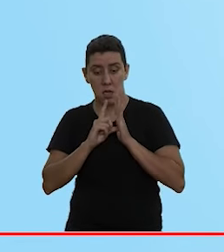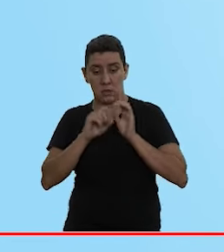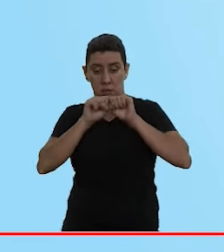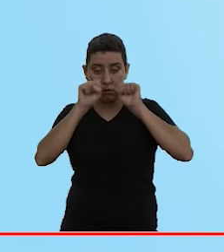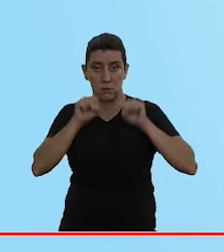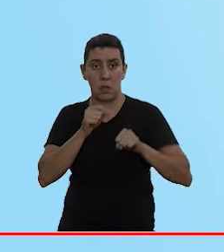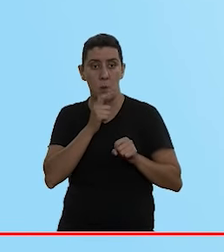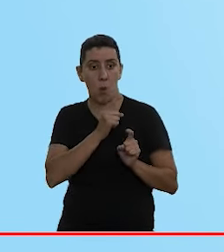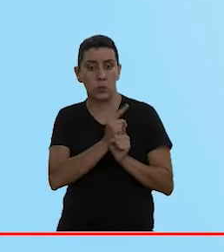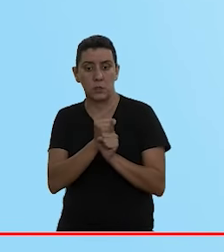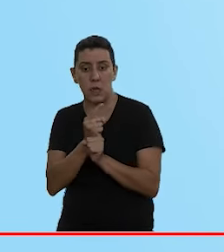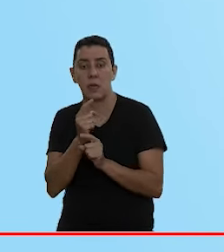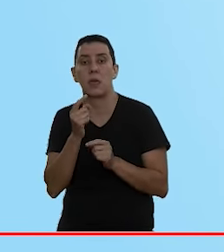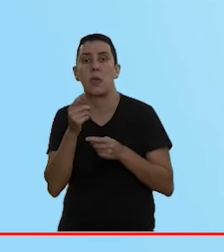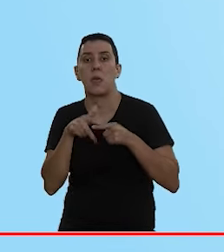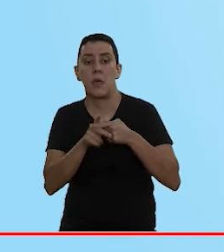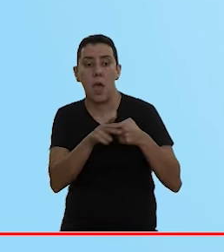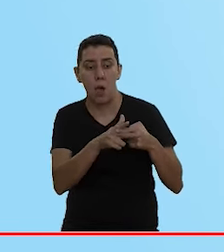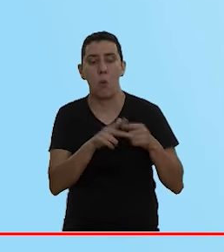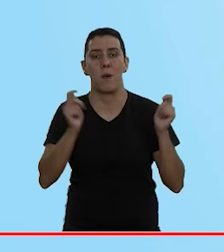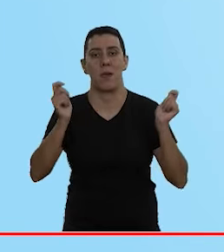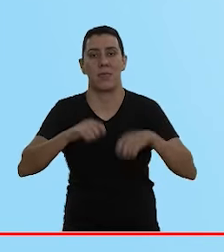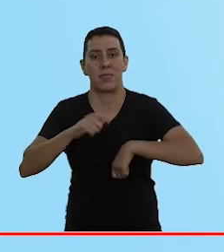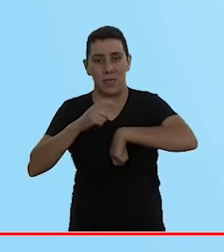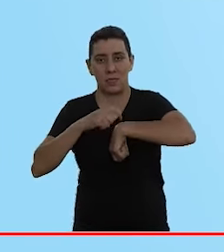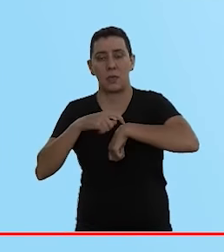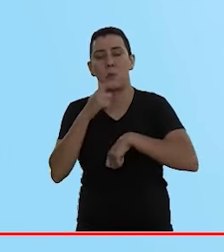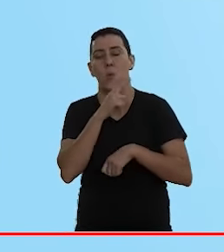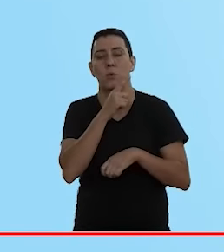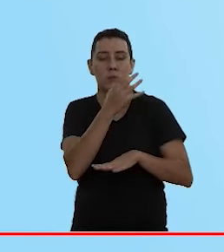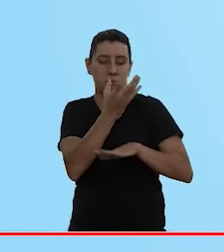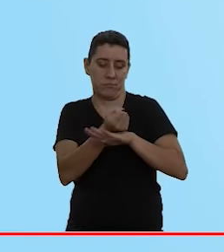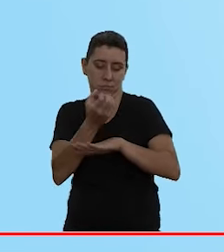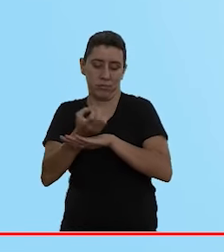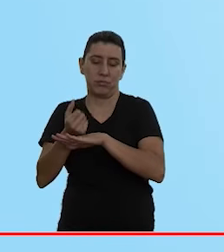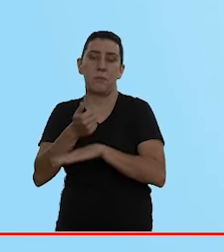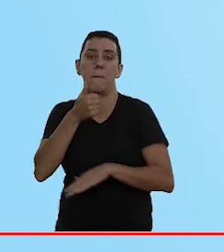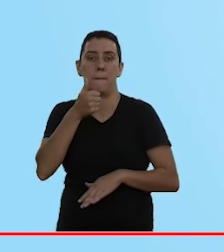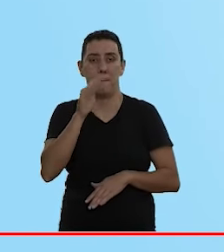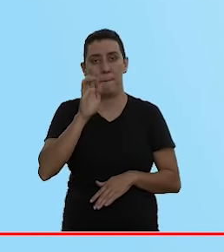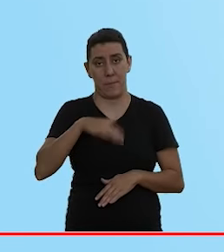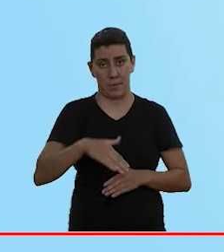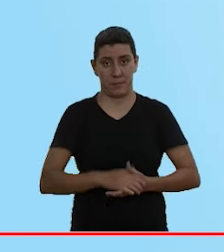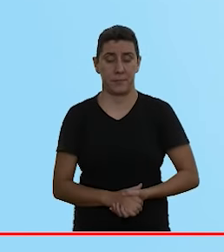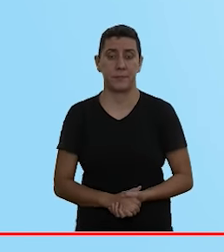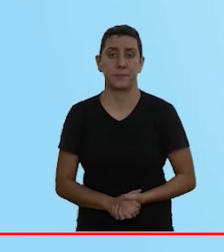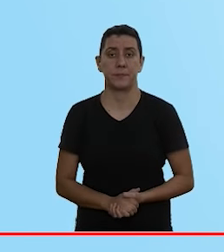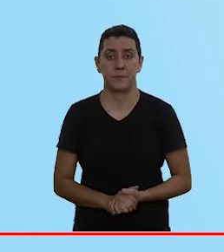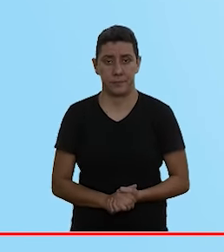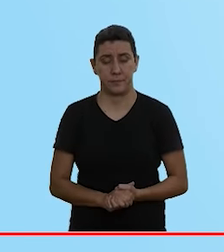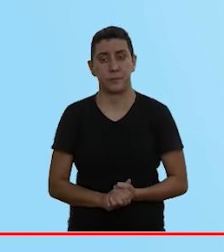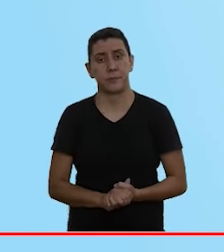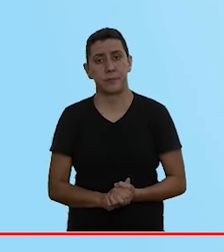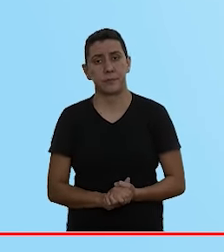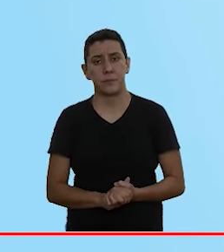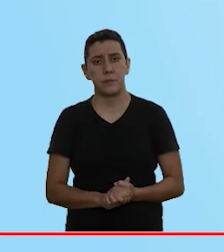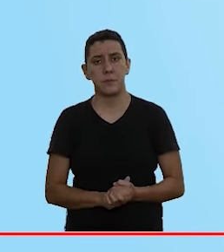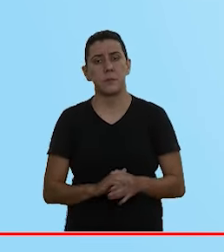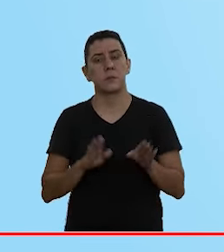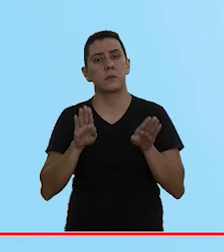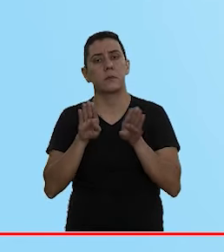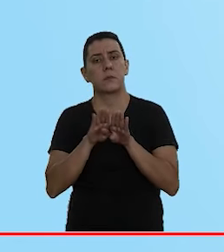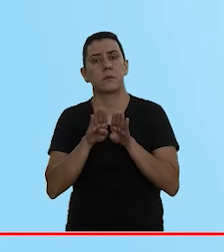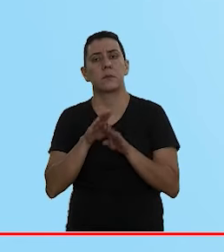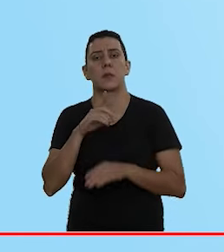de degradação do sistema anti-PID. Outra coisa aqui é a questão da conexão estável,